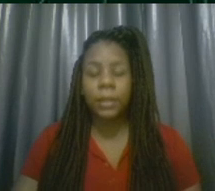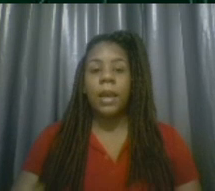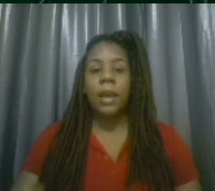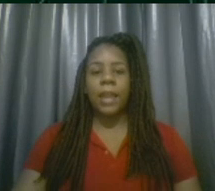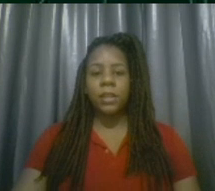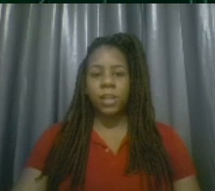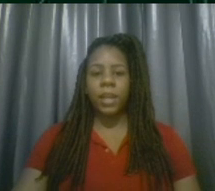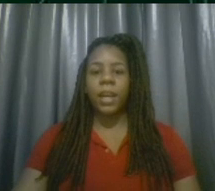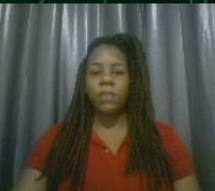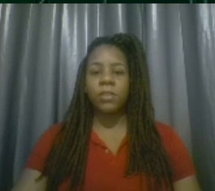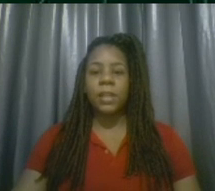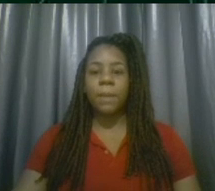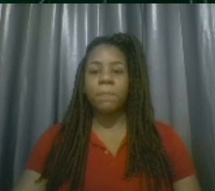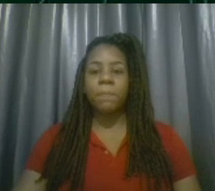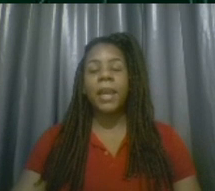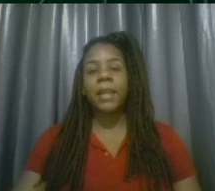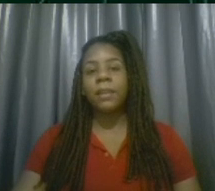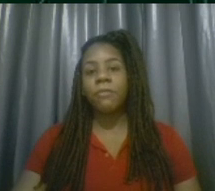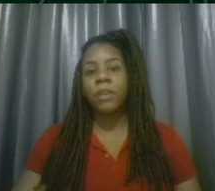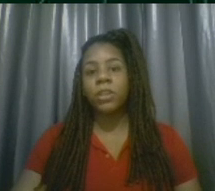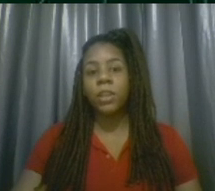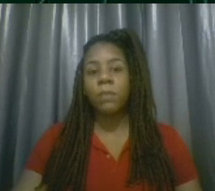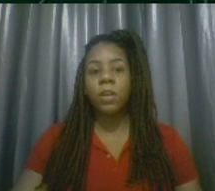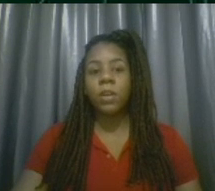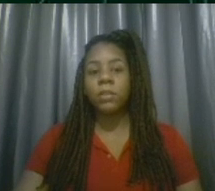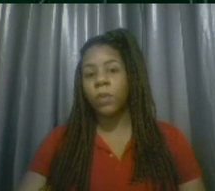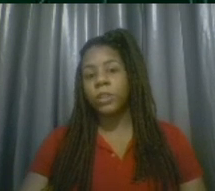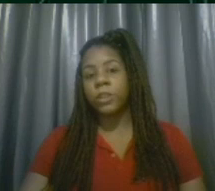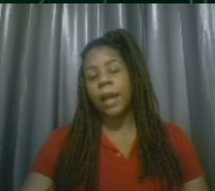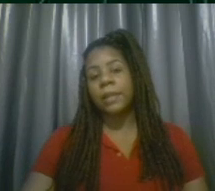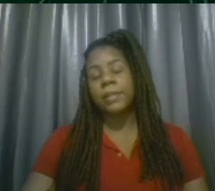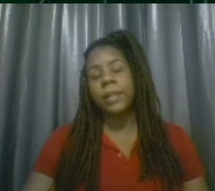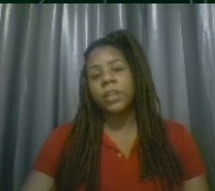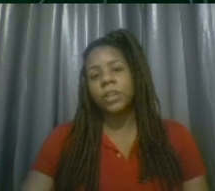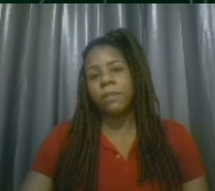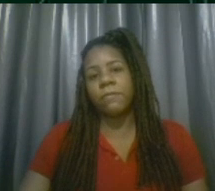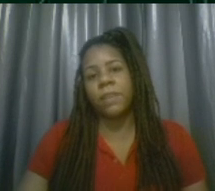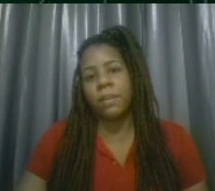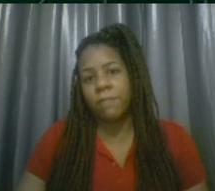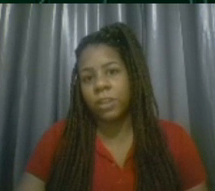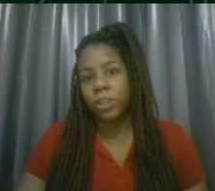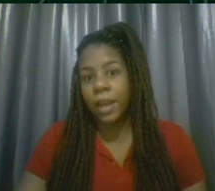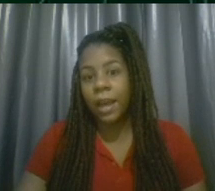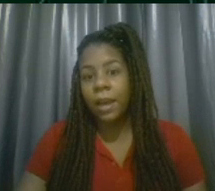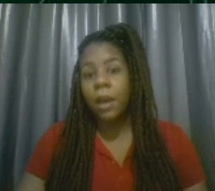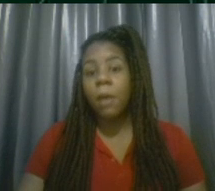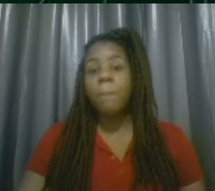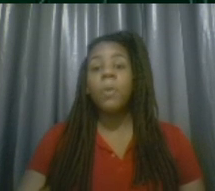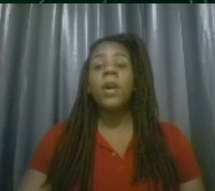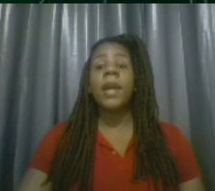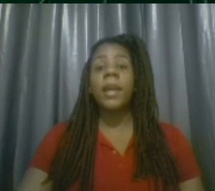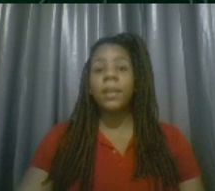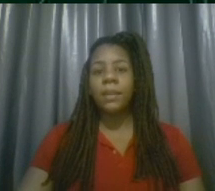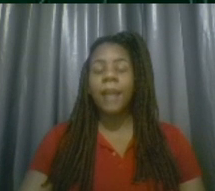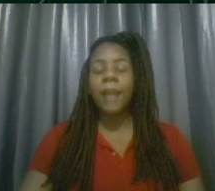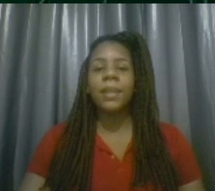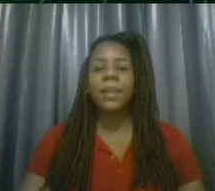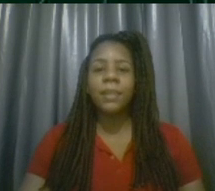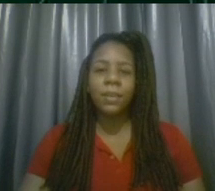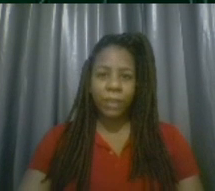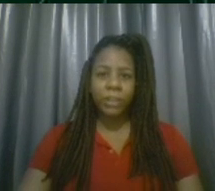quinta, ela está querendo dizer que a quinta-feira está demorando. Então, a sexta-feira vai chegar, porém,